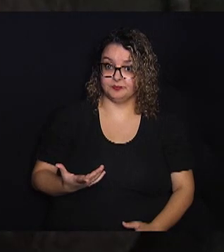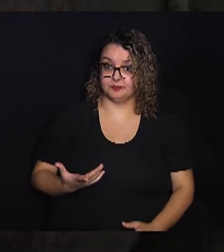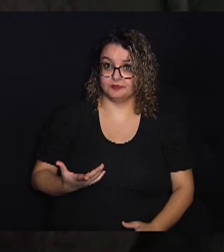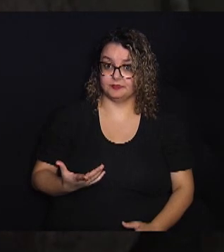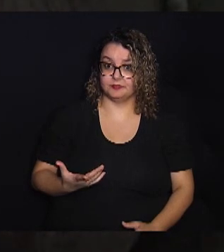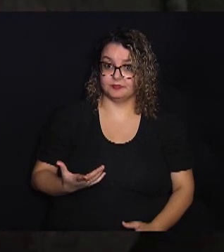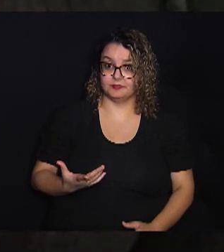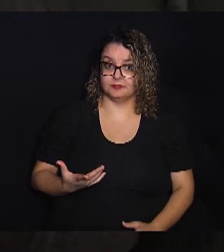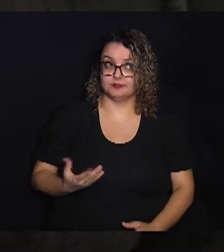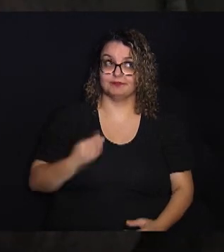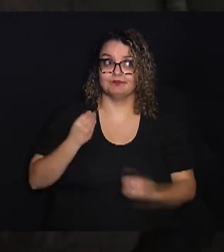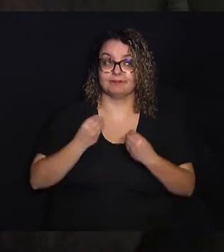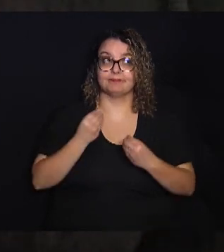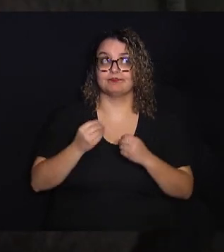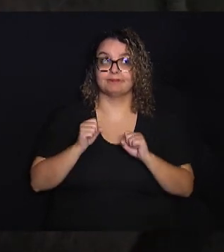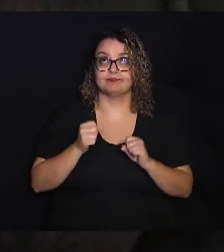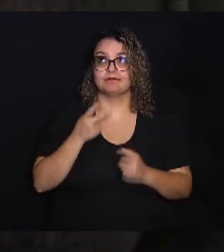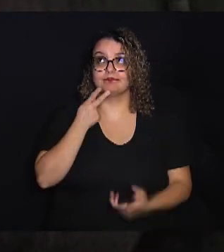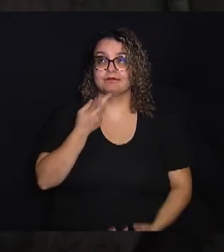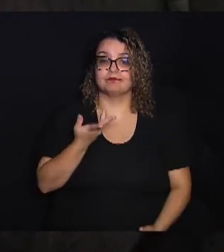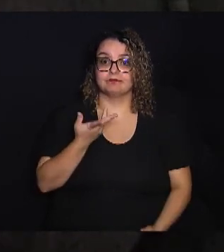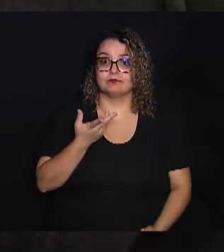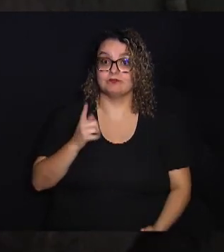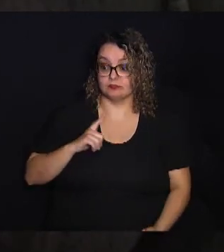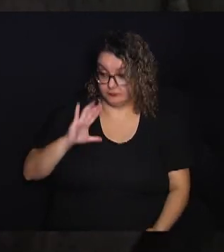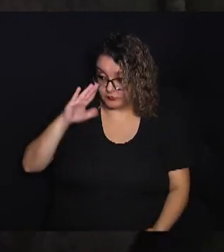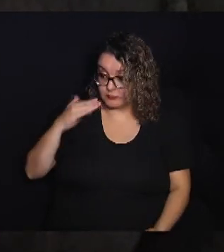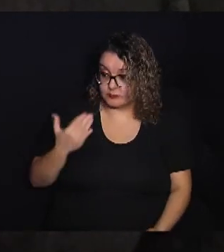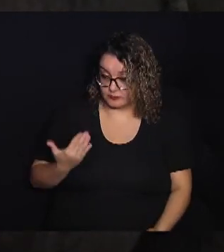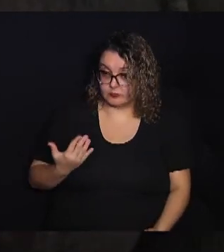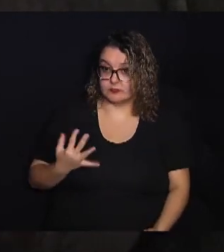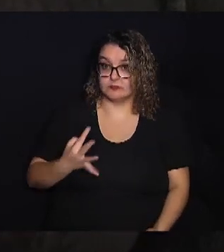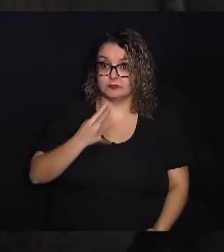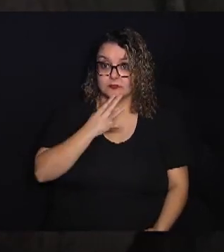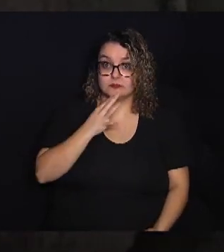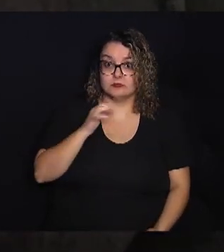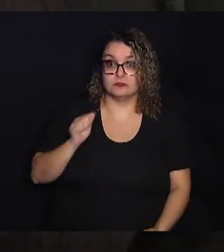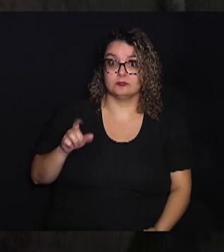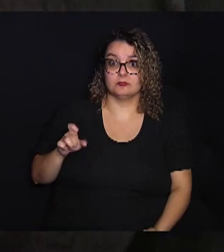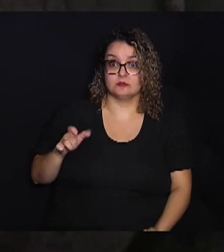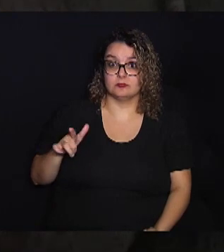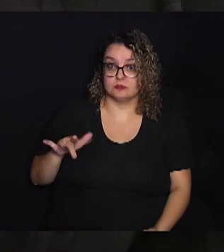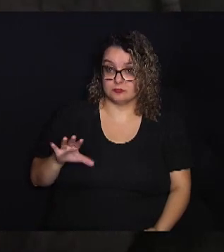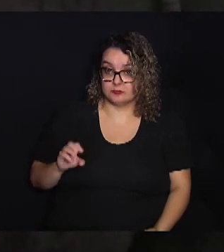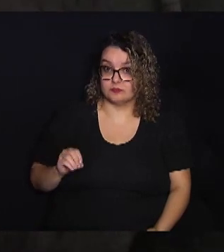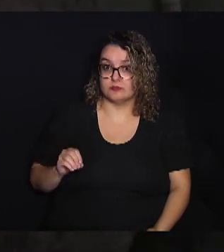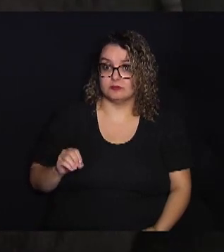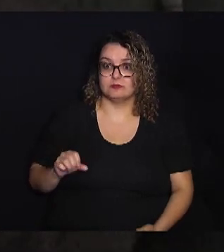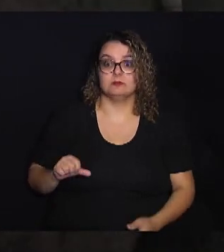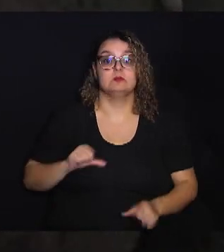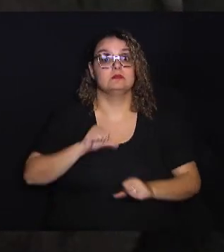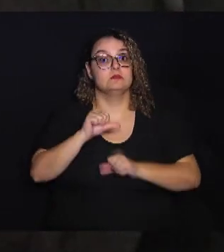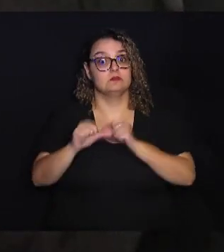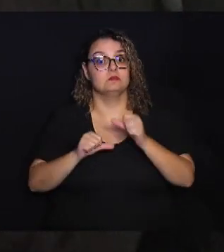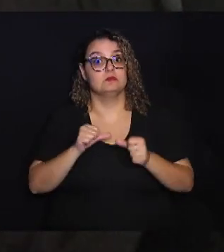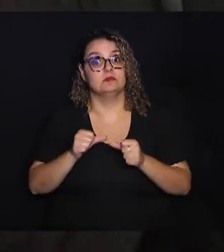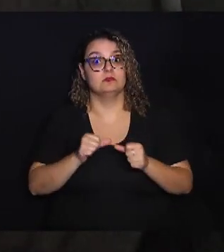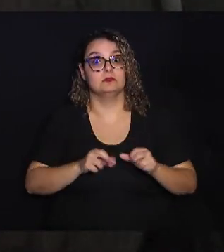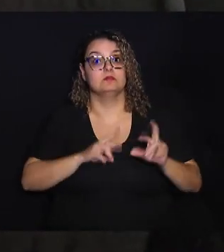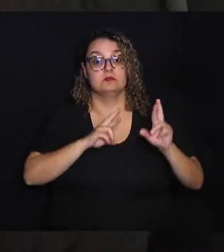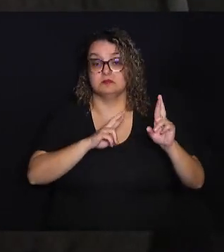como que eu posso falar? Ter a honra de conhecer Adélio Sarro, mudou a minha